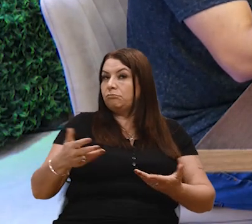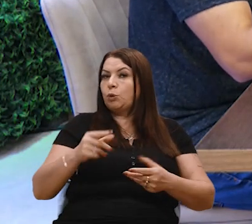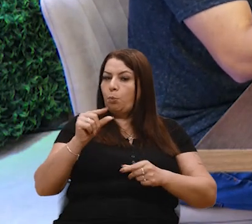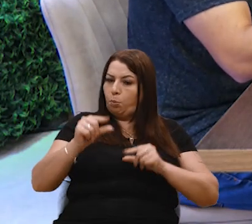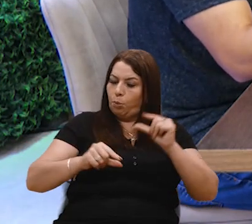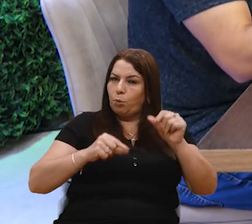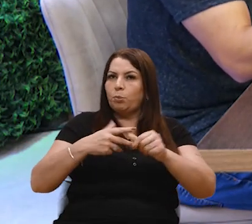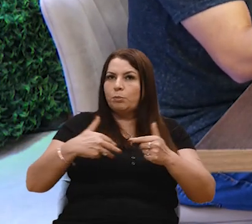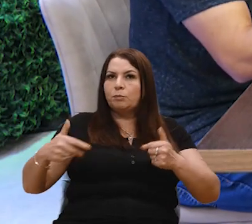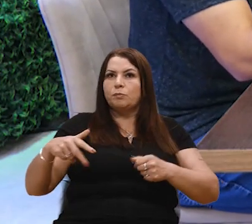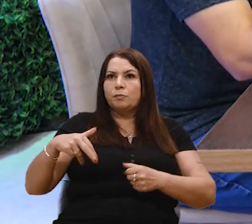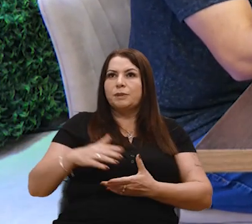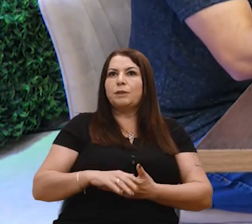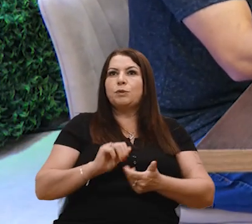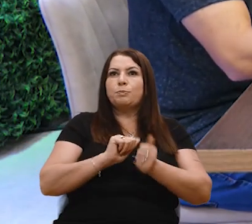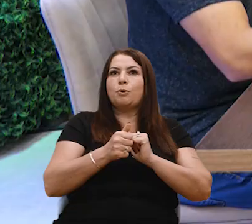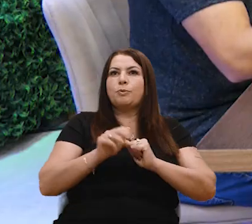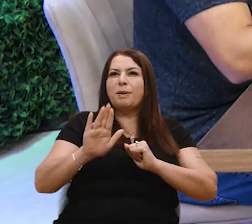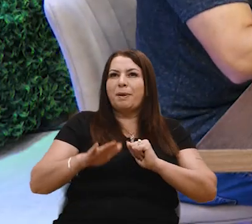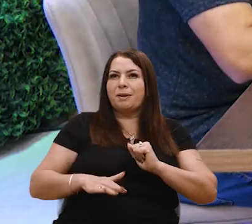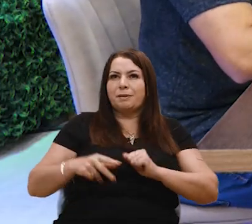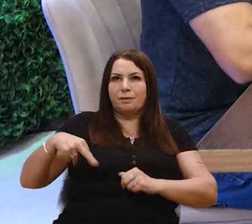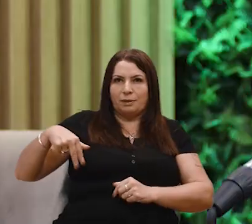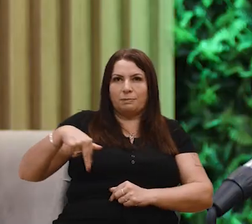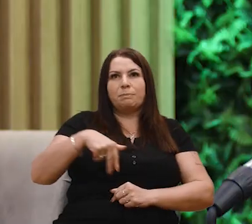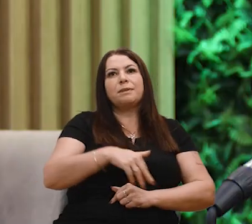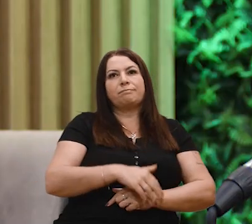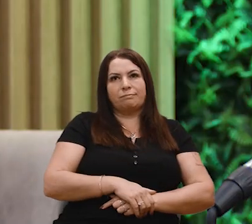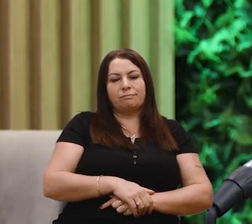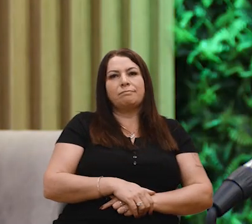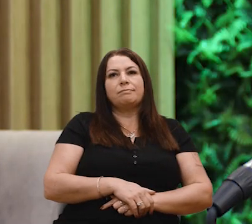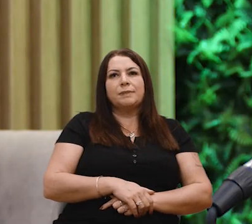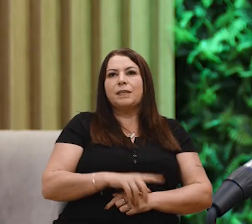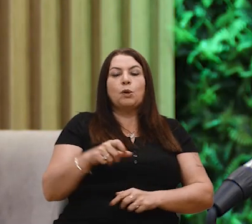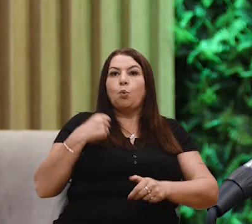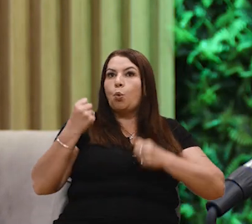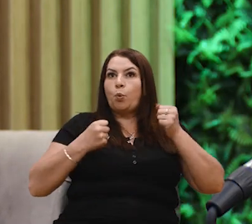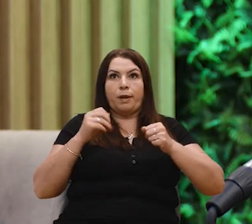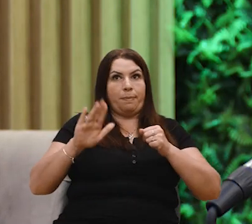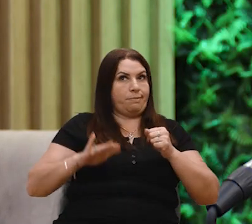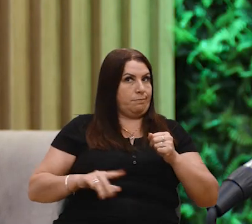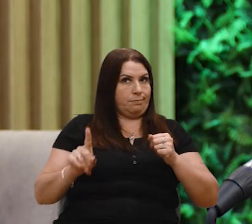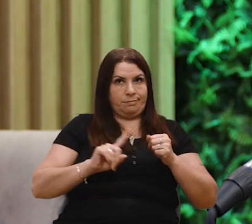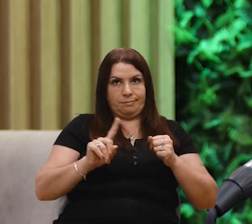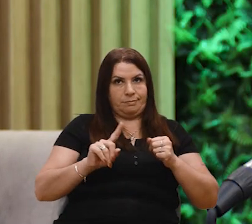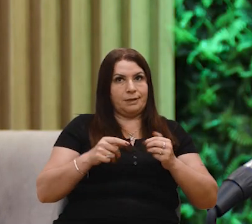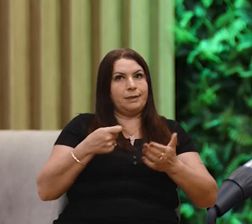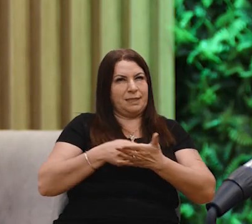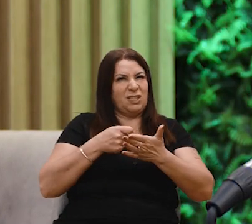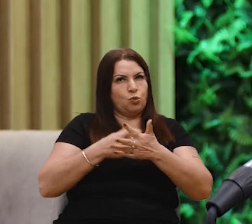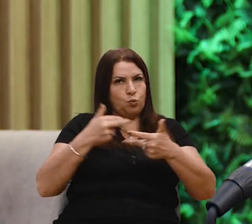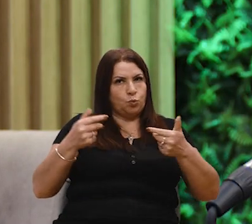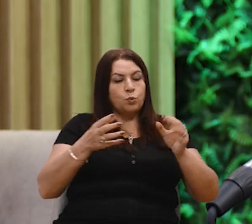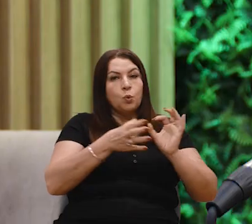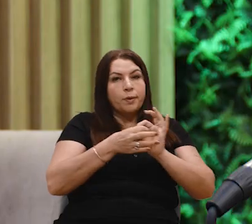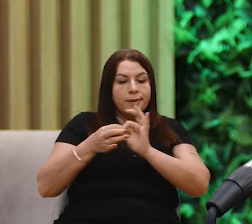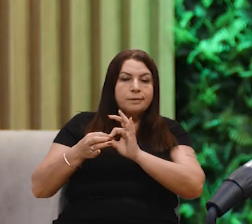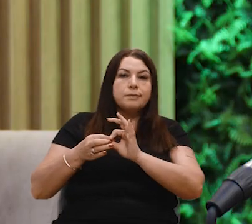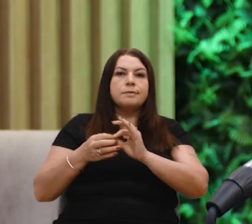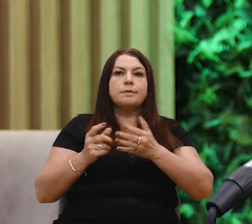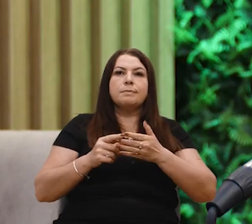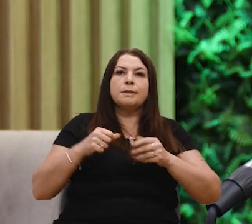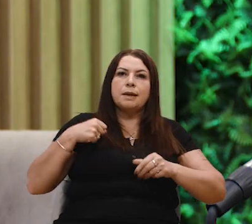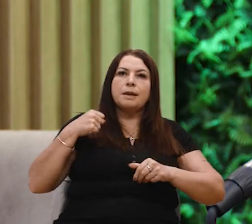caminhando e aos poucos aumentando o ritmo. É o esporte mais barato, eu acho que é a caminhada. Não que a corrida seja barata, porque a corrida exige já alguns